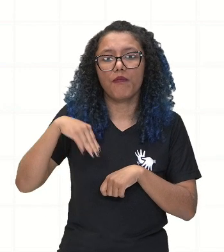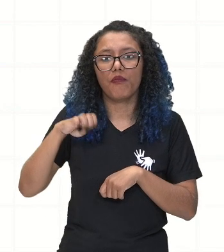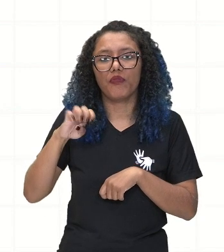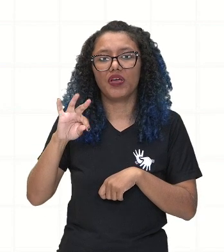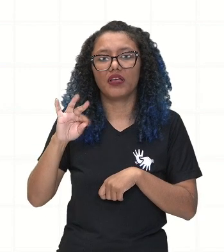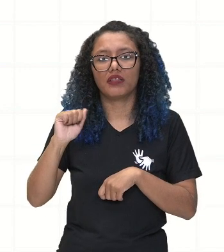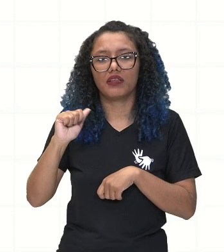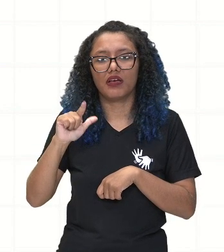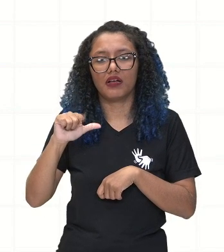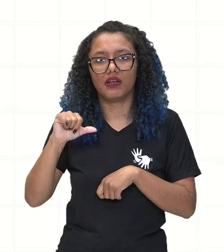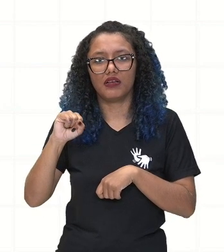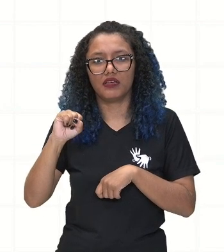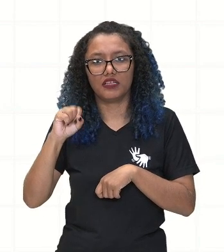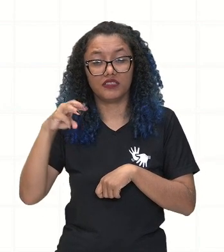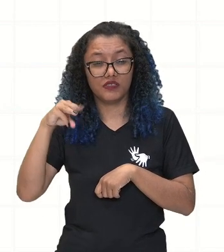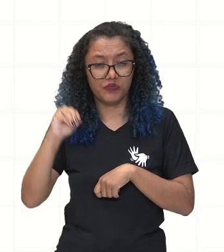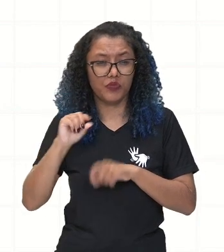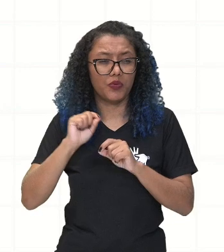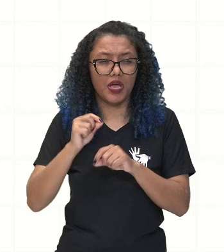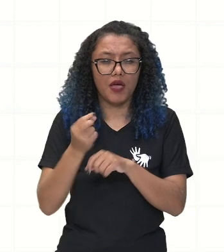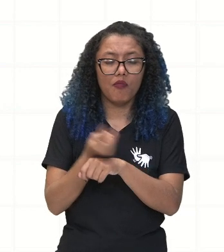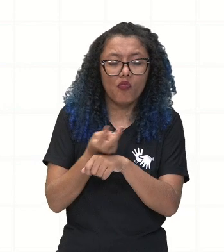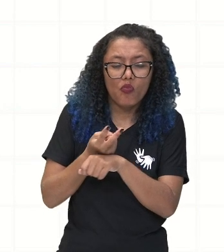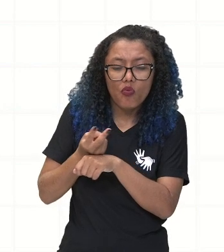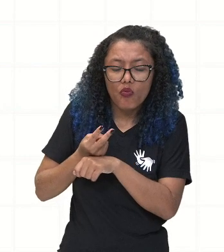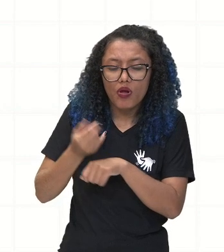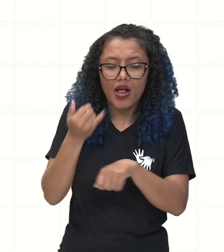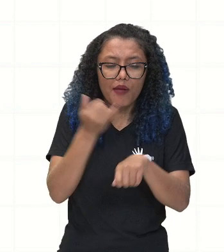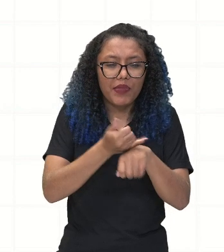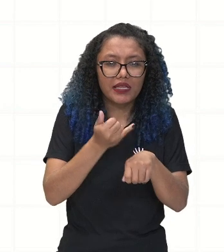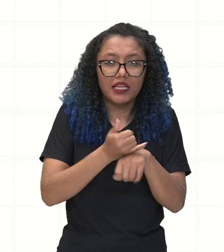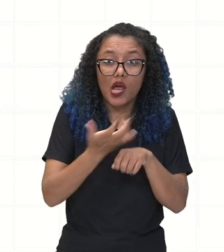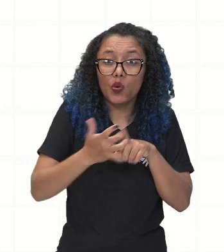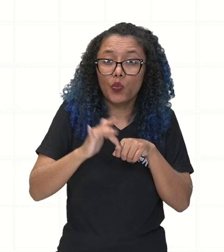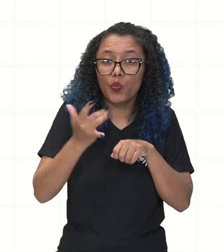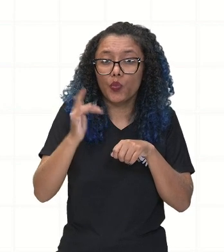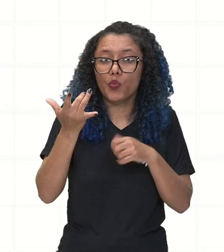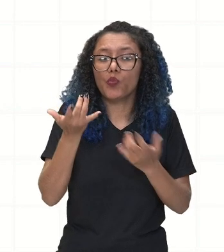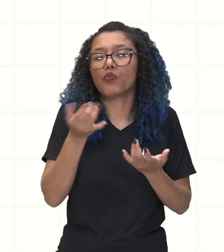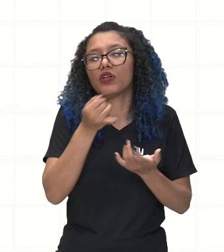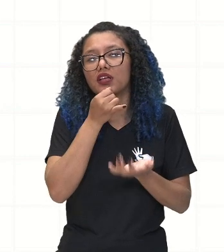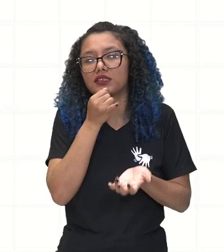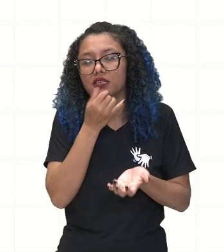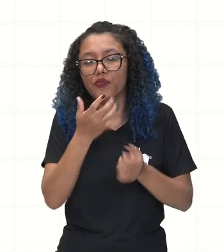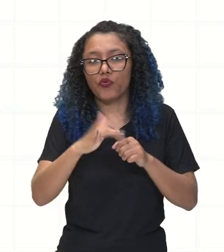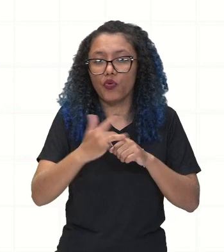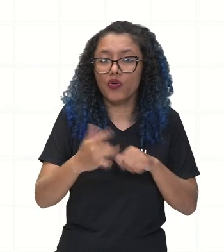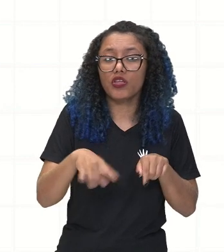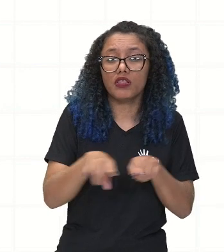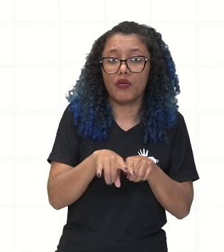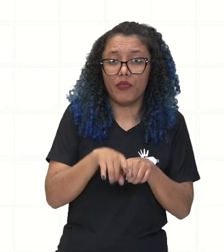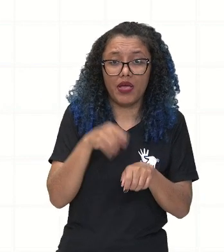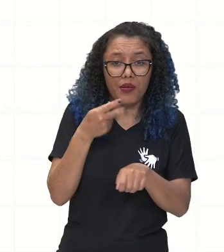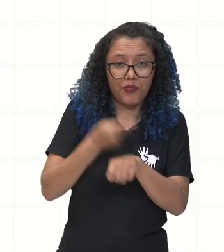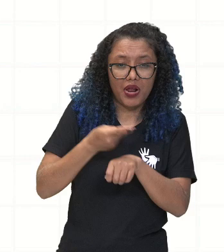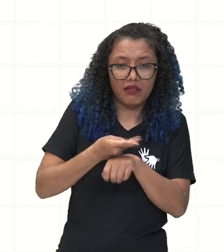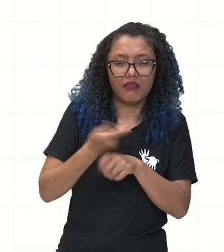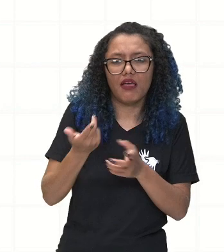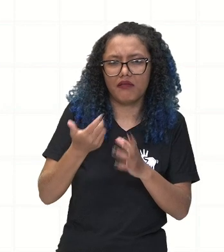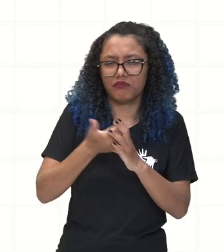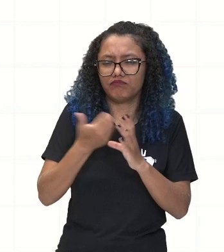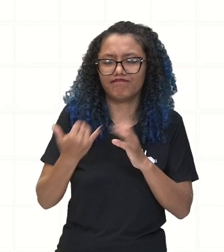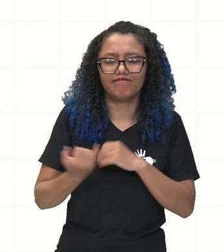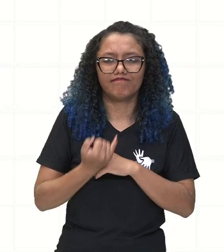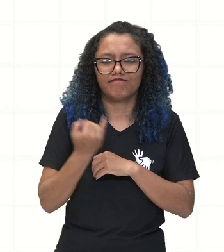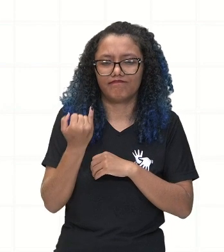busca de metais preciosos, como a prata e o ouro. São aí características essenciais para